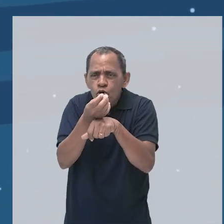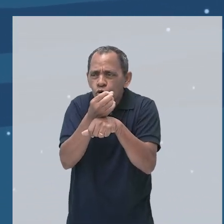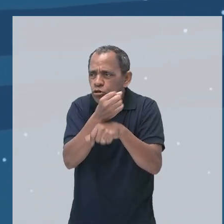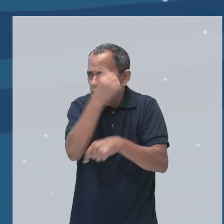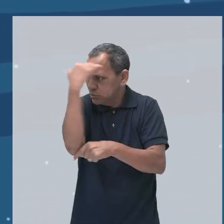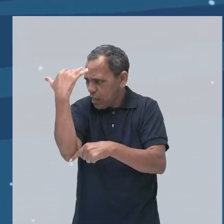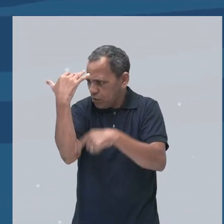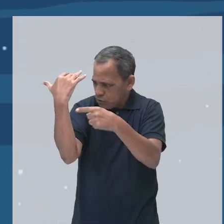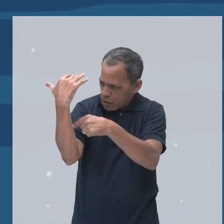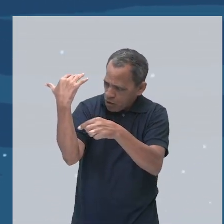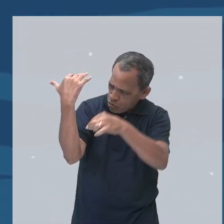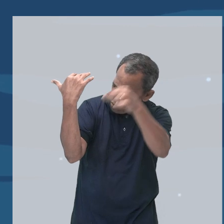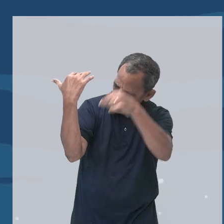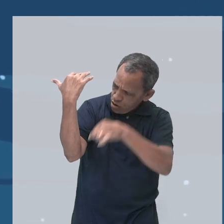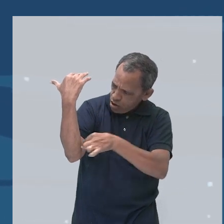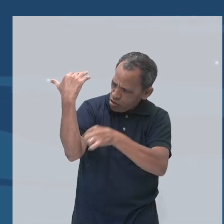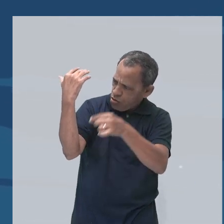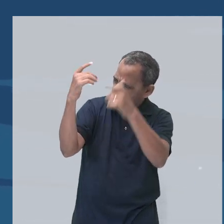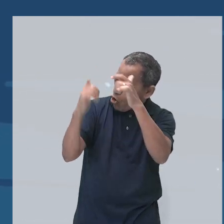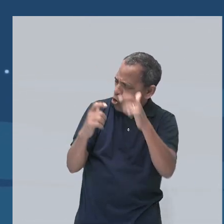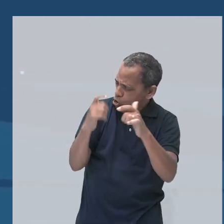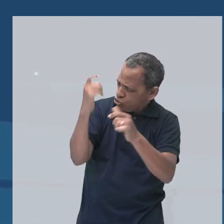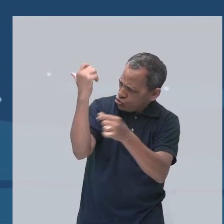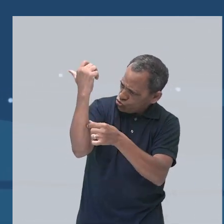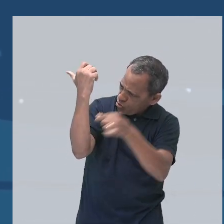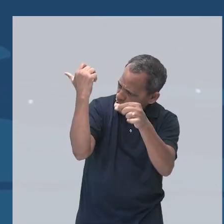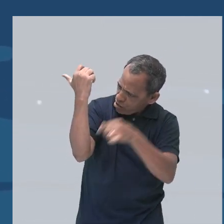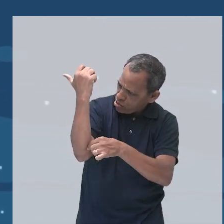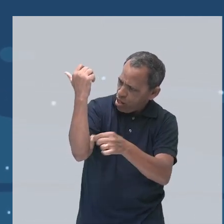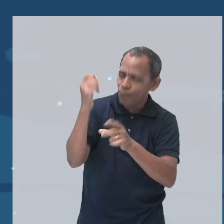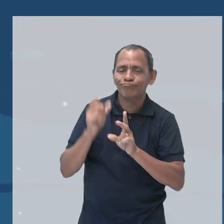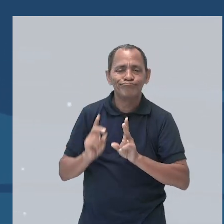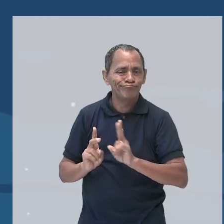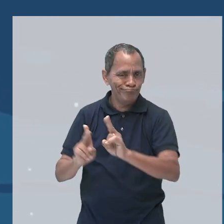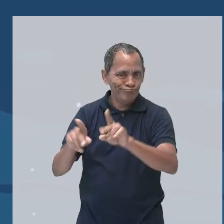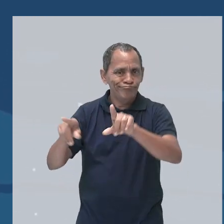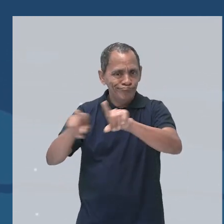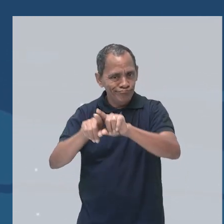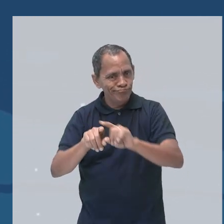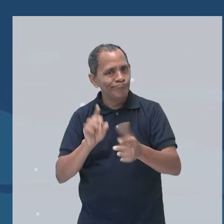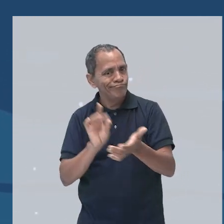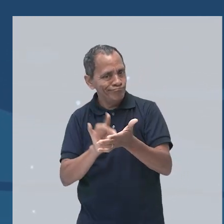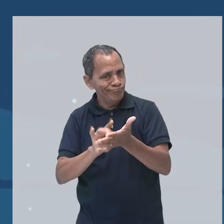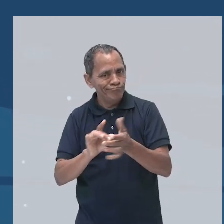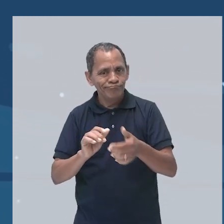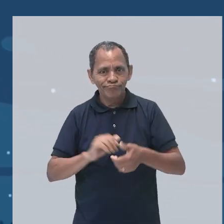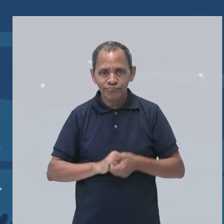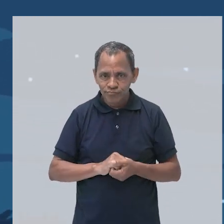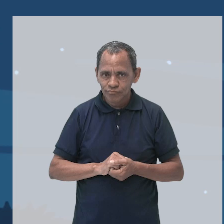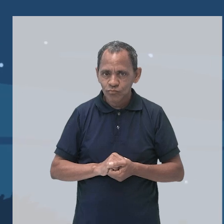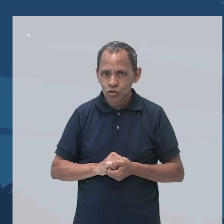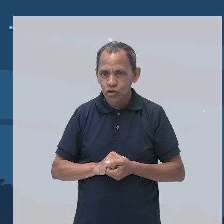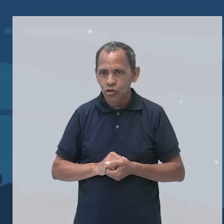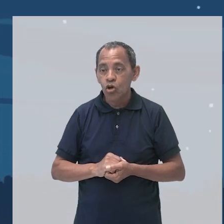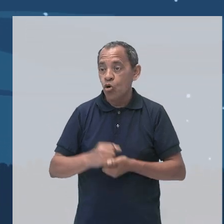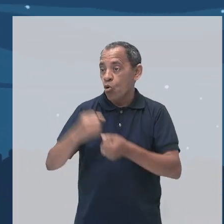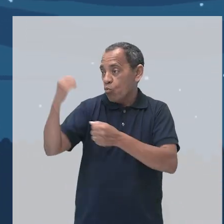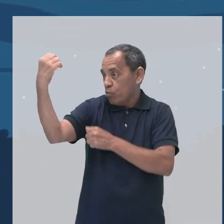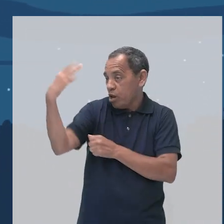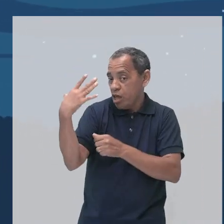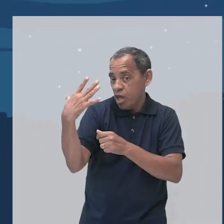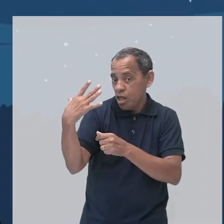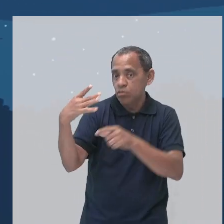Circunda a mangueira pelada em voos minuciosos como a indagar de sua identidade. Ofusca-se com o